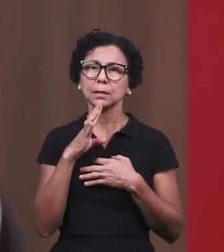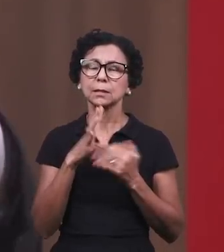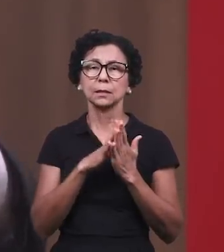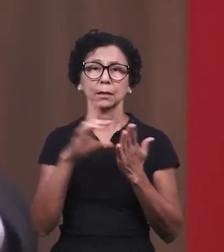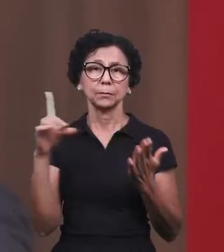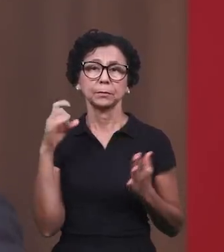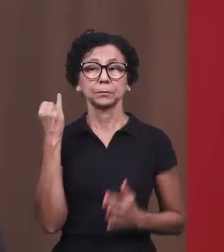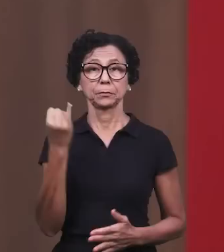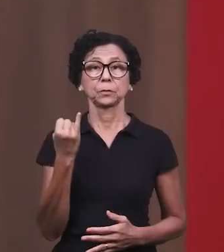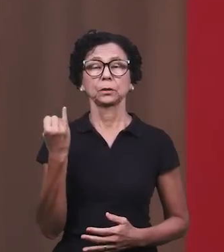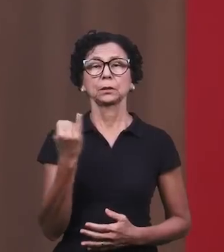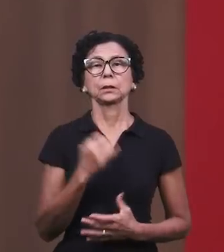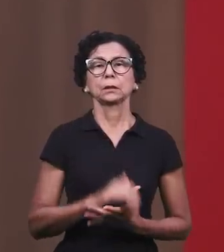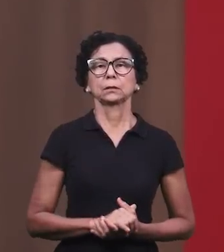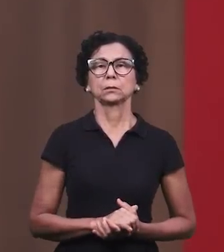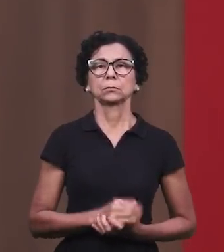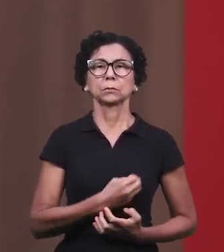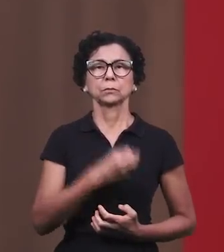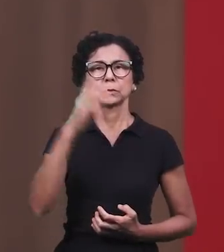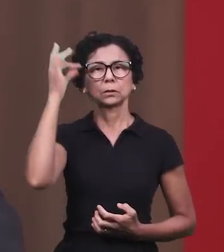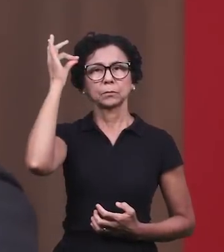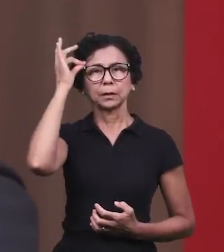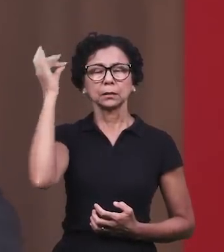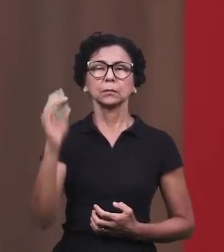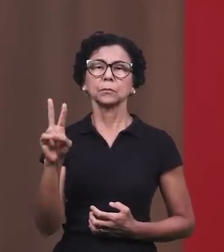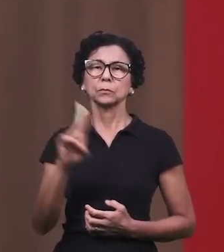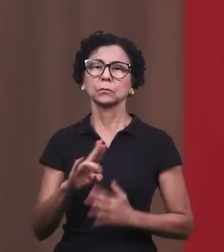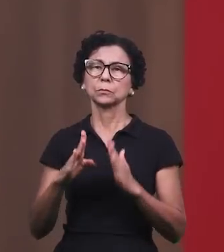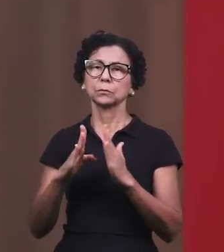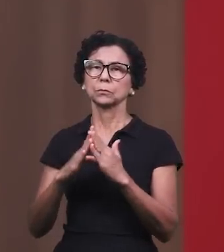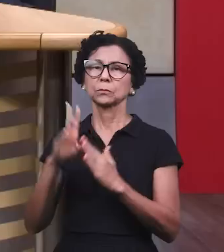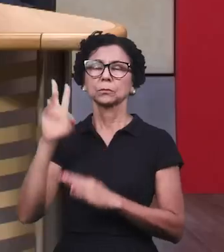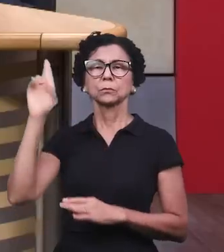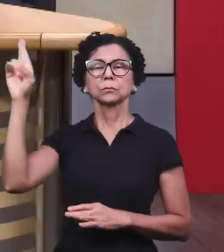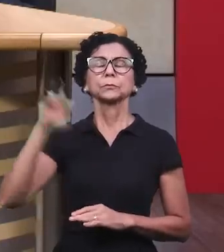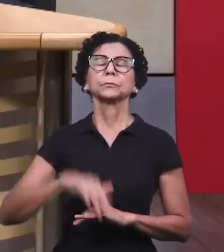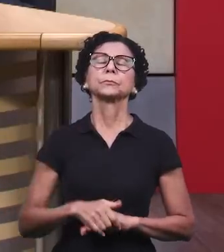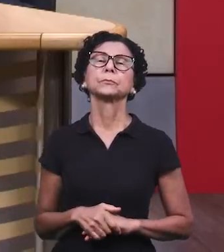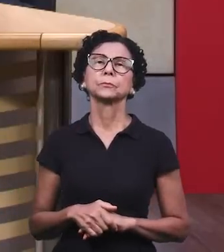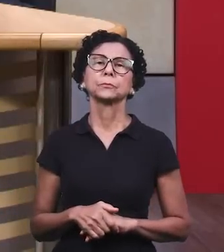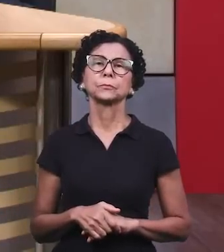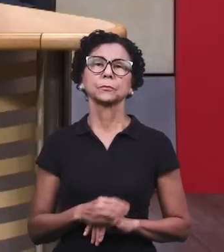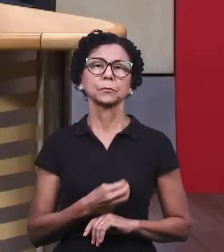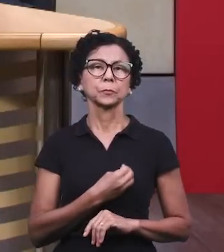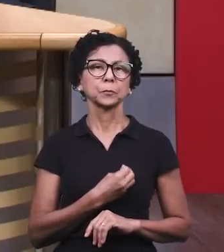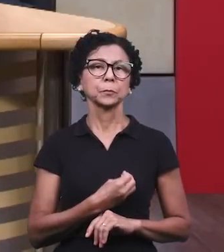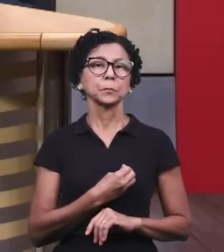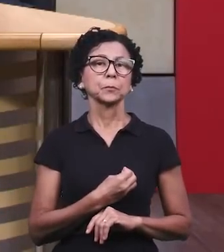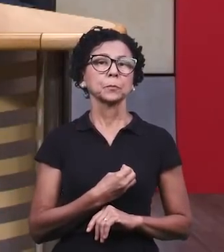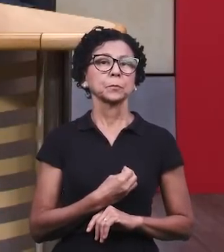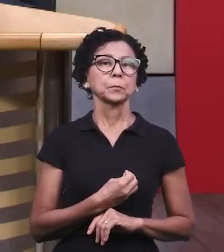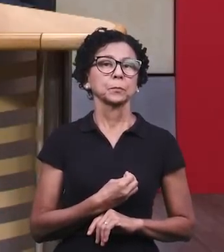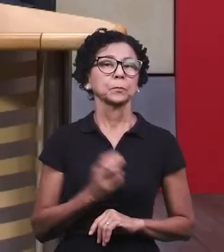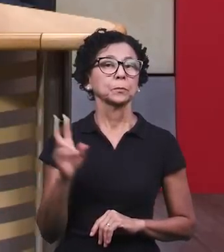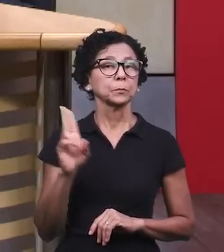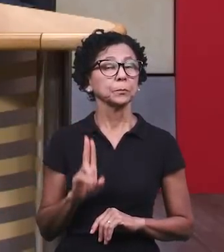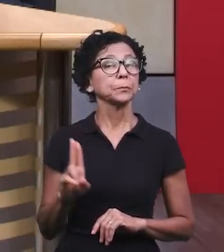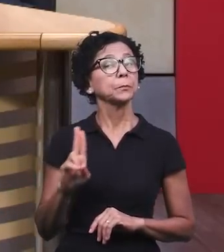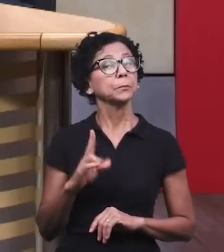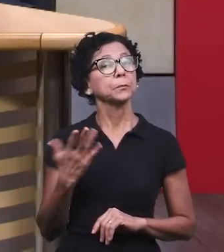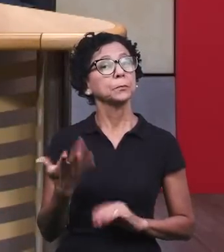Deus, que é importante para a nossa vida espiritual e para a nossa instrumentalidade. A palavra é um instrumento